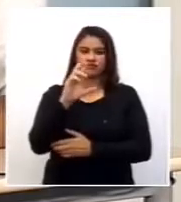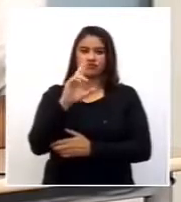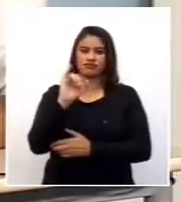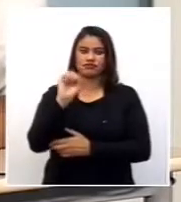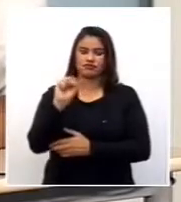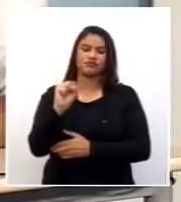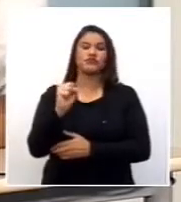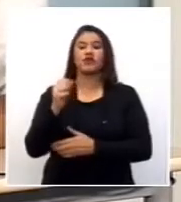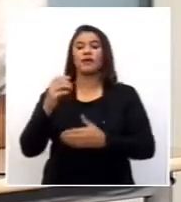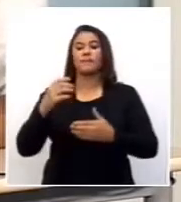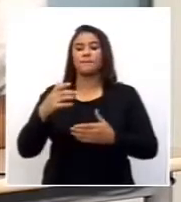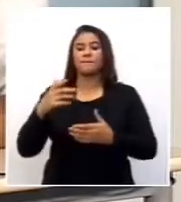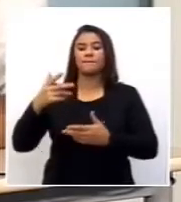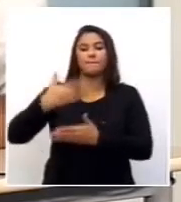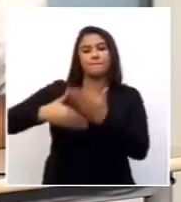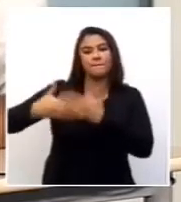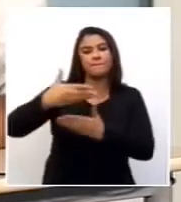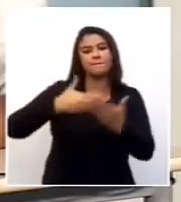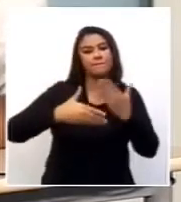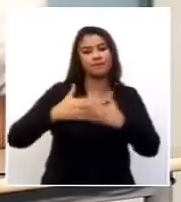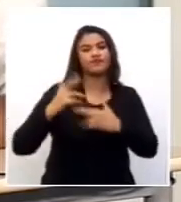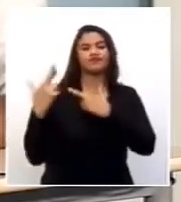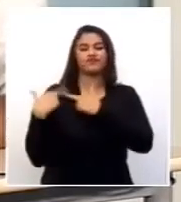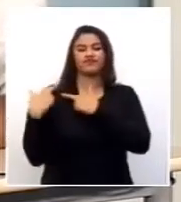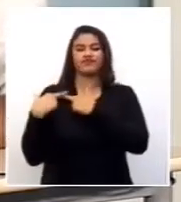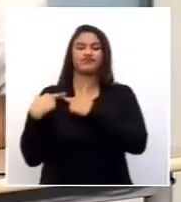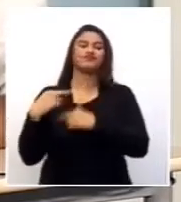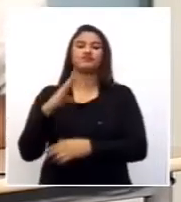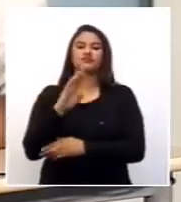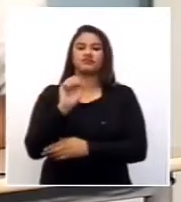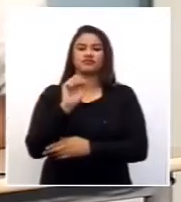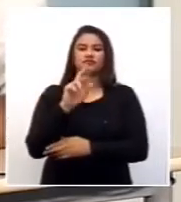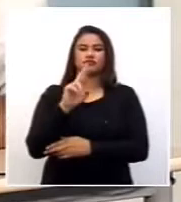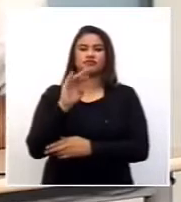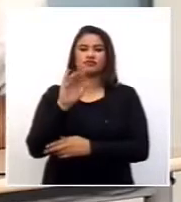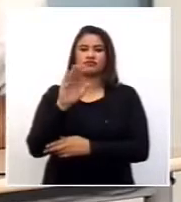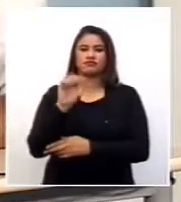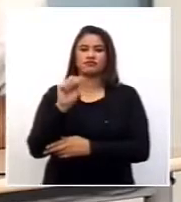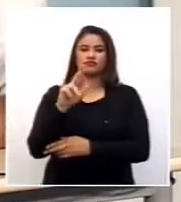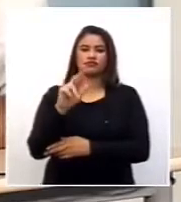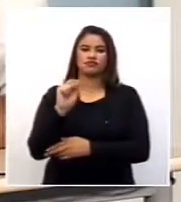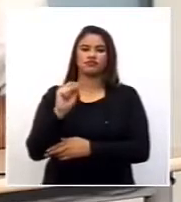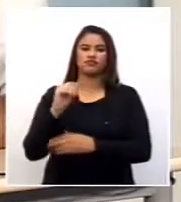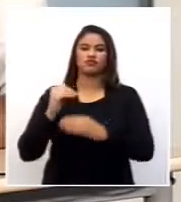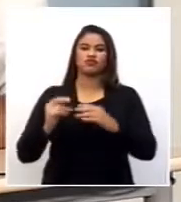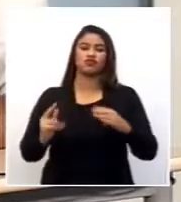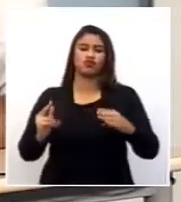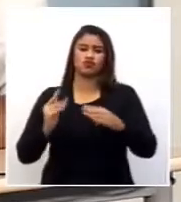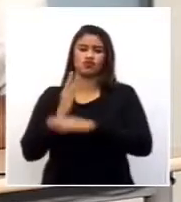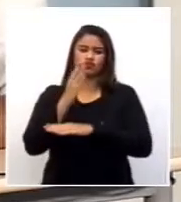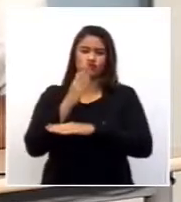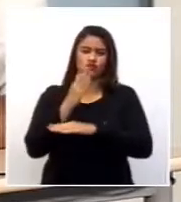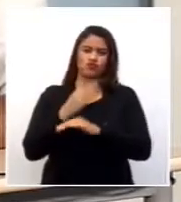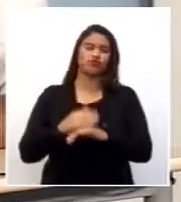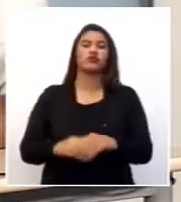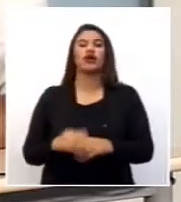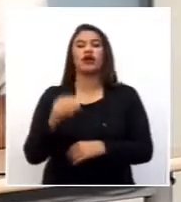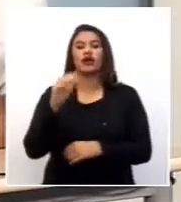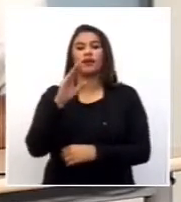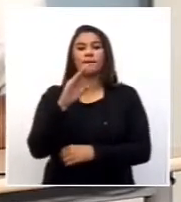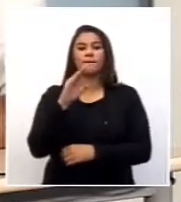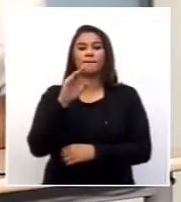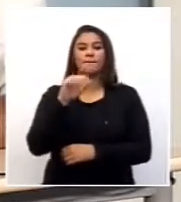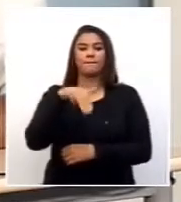Professora Bárbara, superação. Professora Marta, concentração, foco, entender